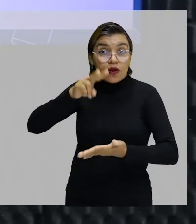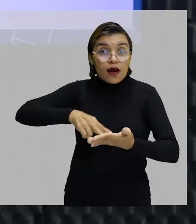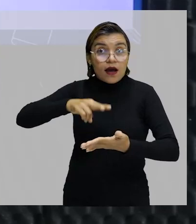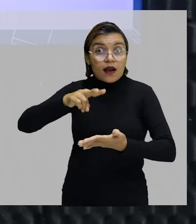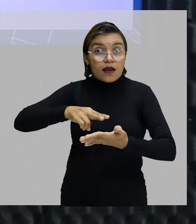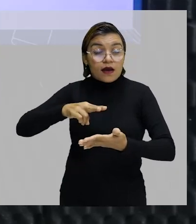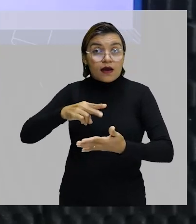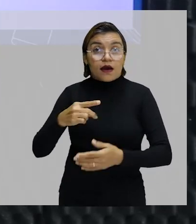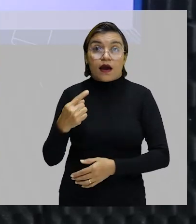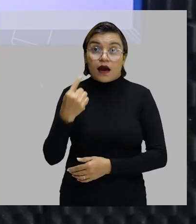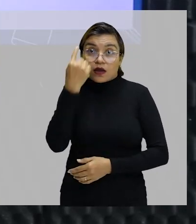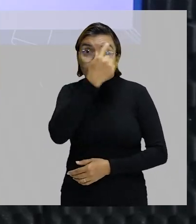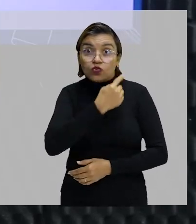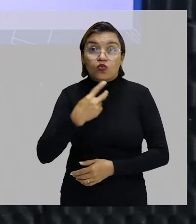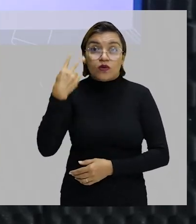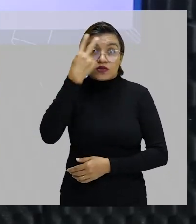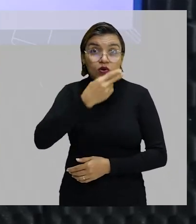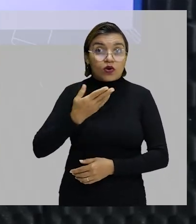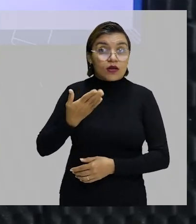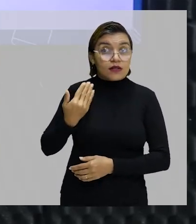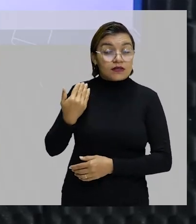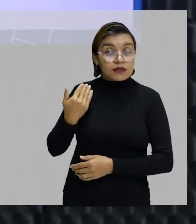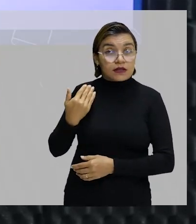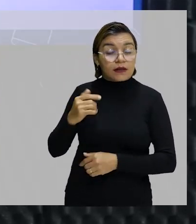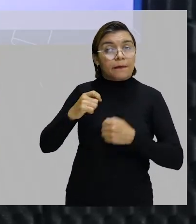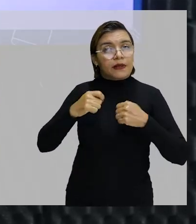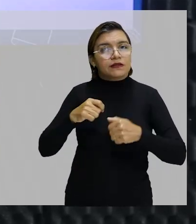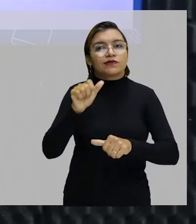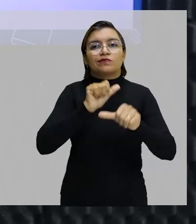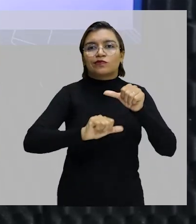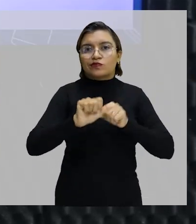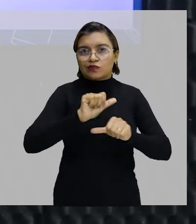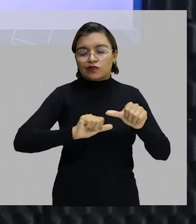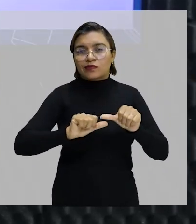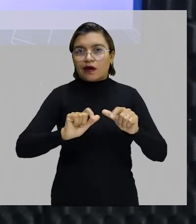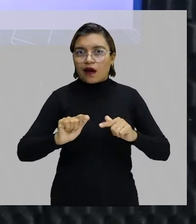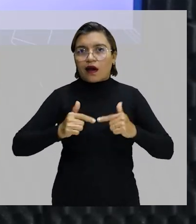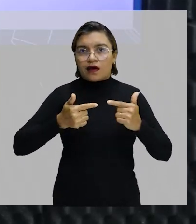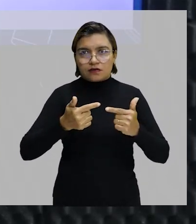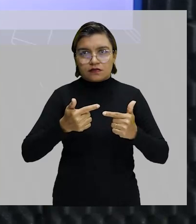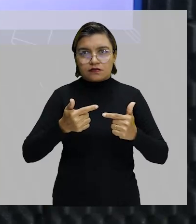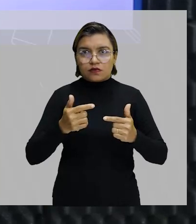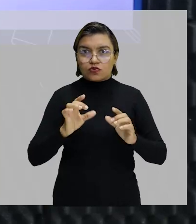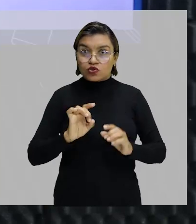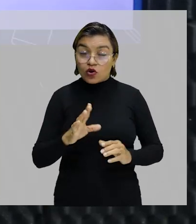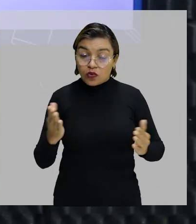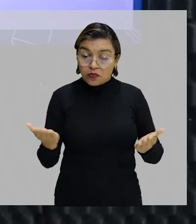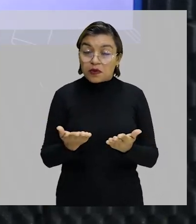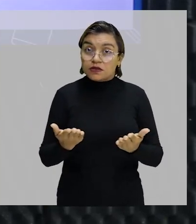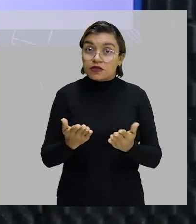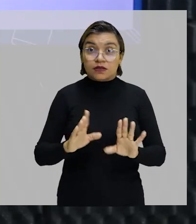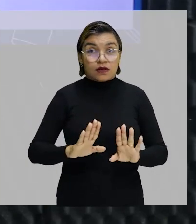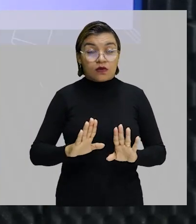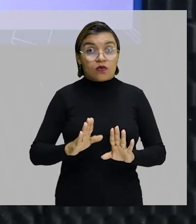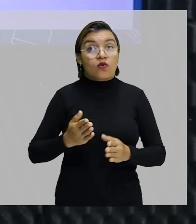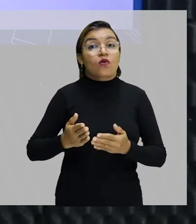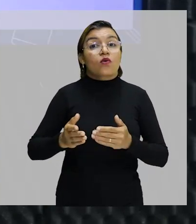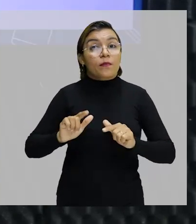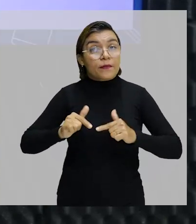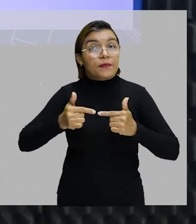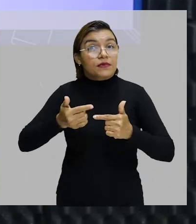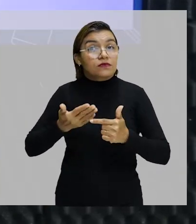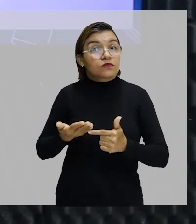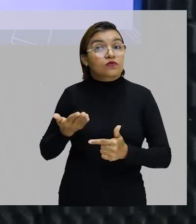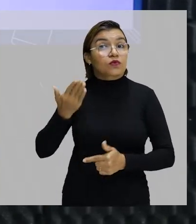atrás. Então, eu tenho que mudar. Não é uma ação que está acontecendo apenas no momento presente. É uma ação que começou